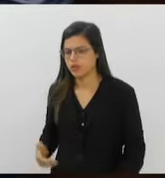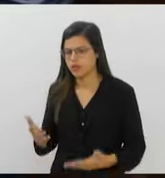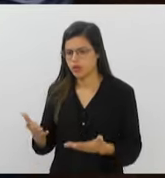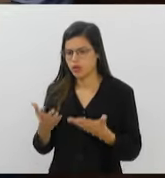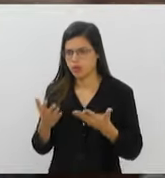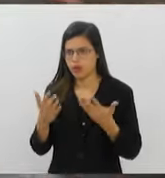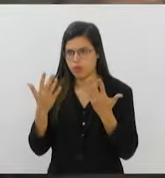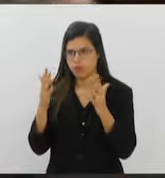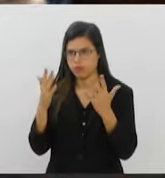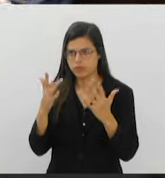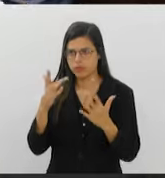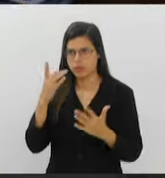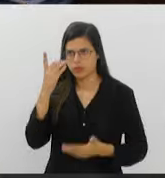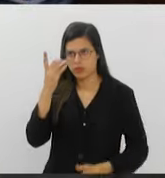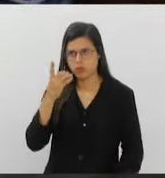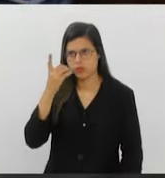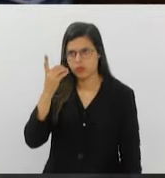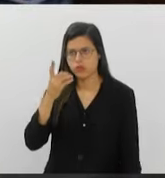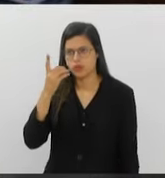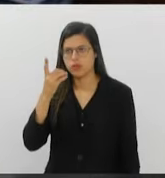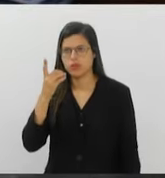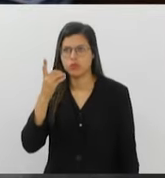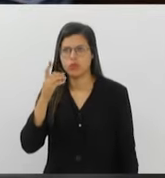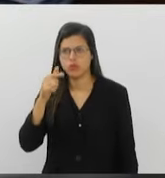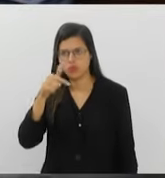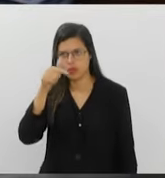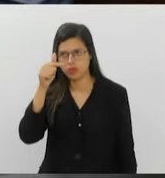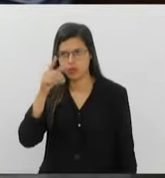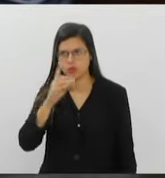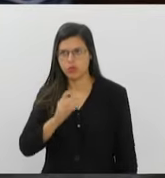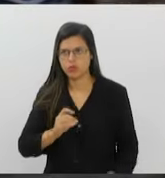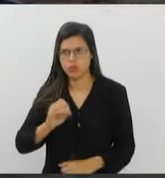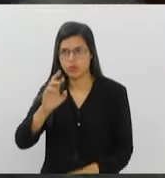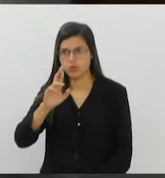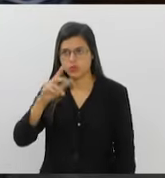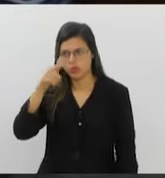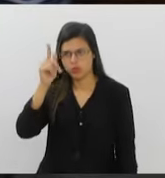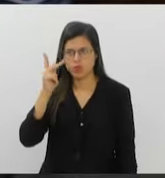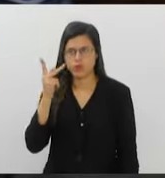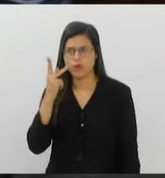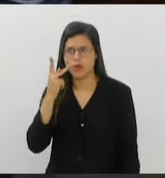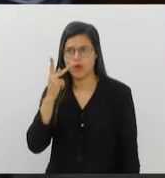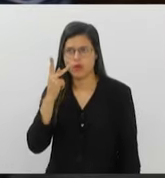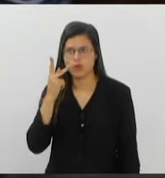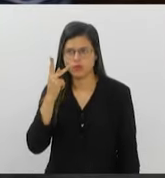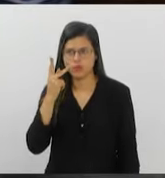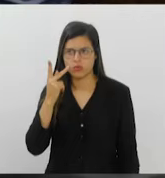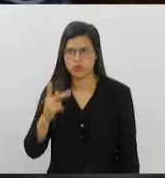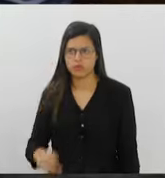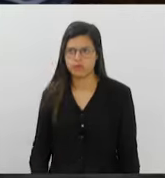o deputado doutor Luiz Paulo, por favor aqui, doutor, por essa